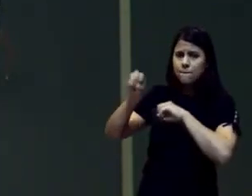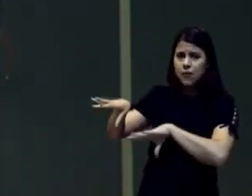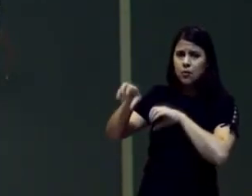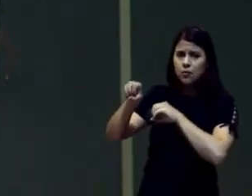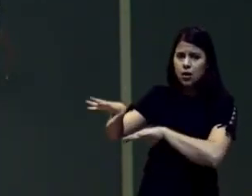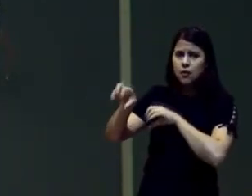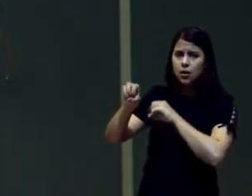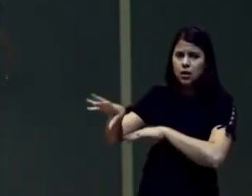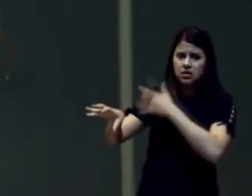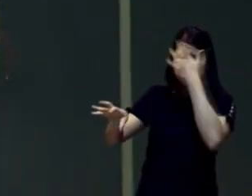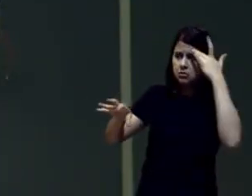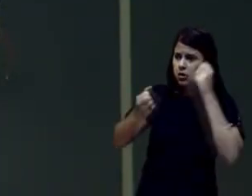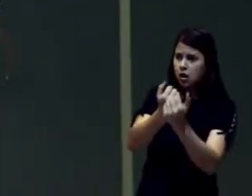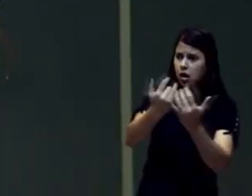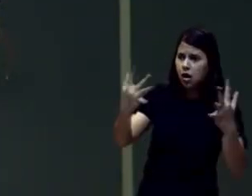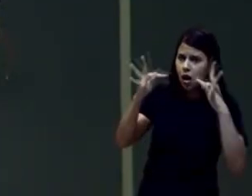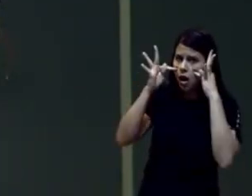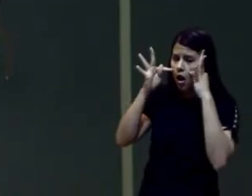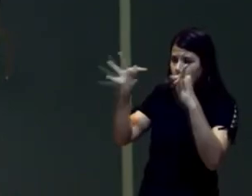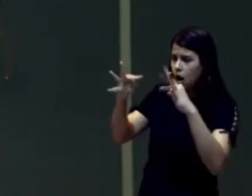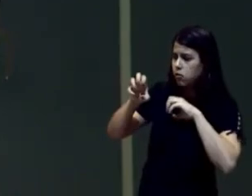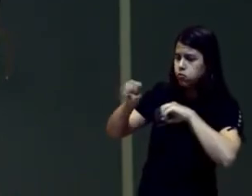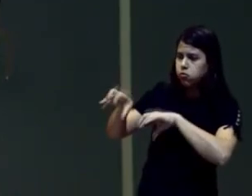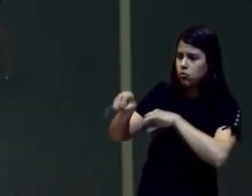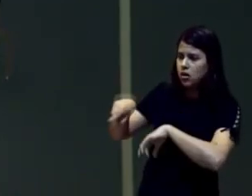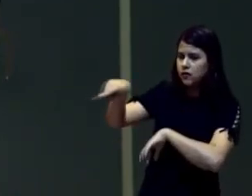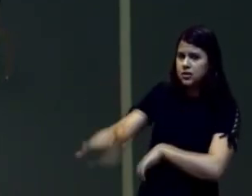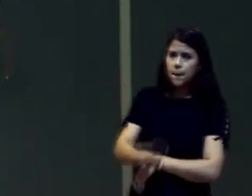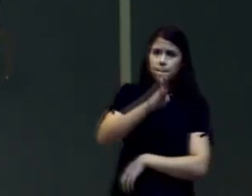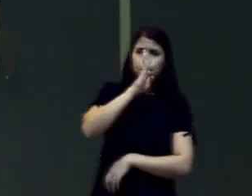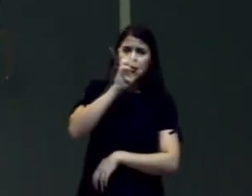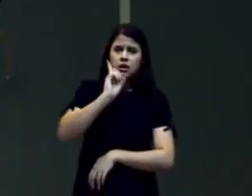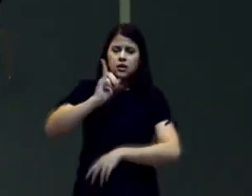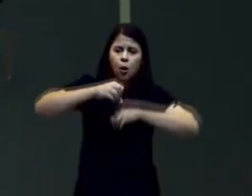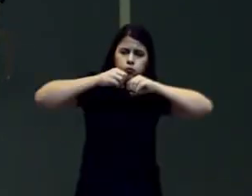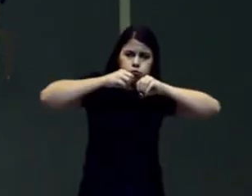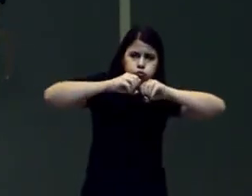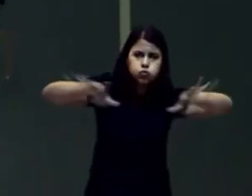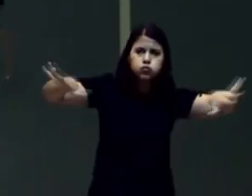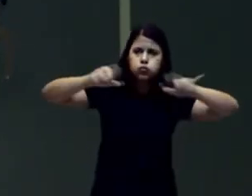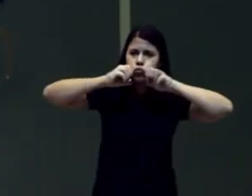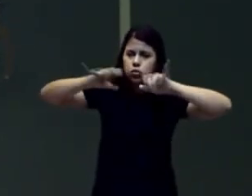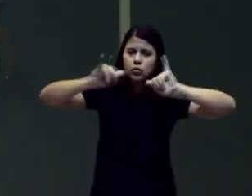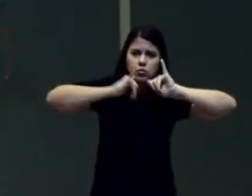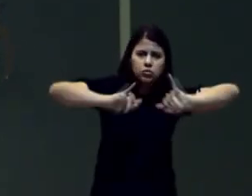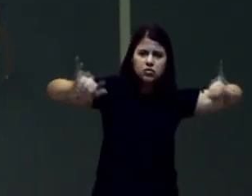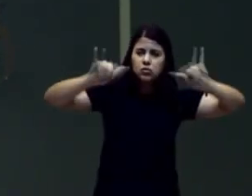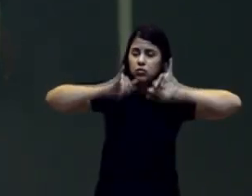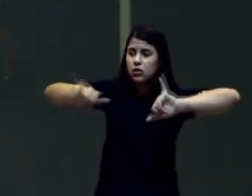de muitas testemunhas, isso mesmo transmita a homens fiéis, idôneos para